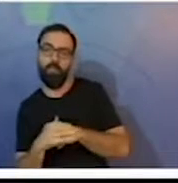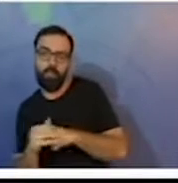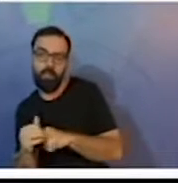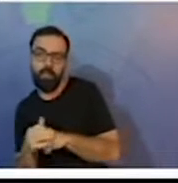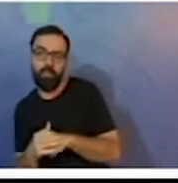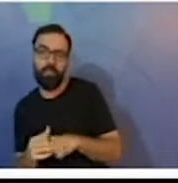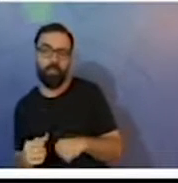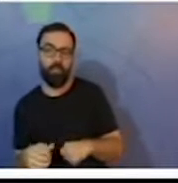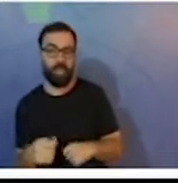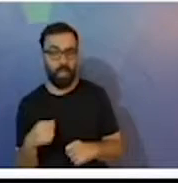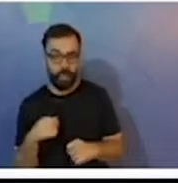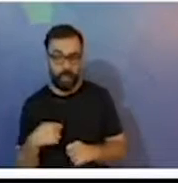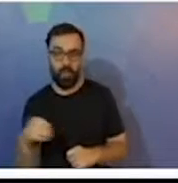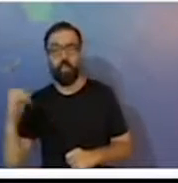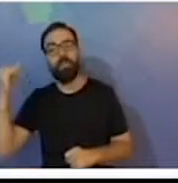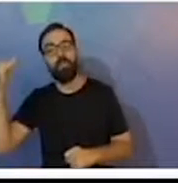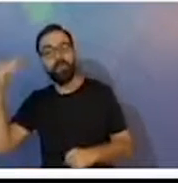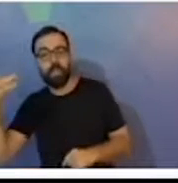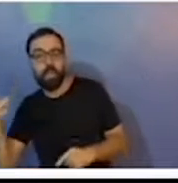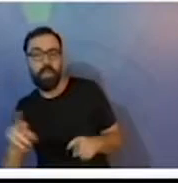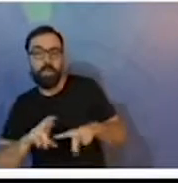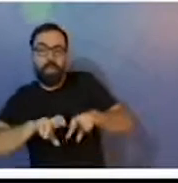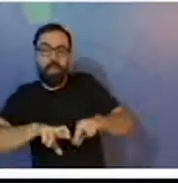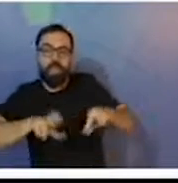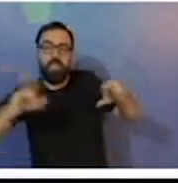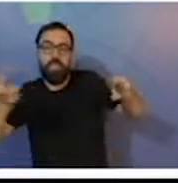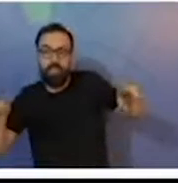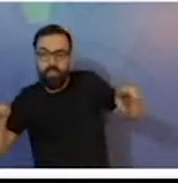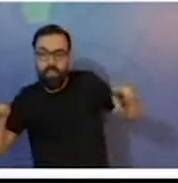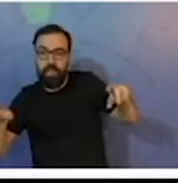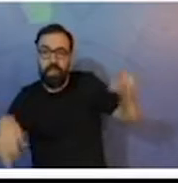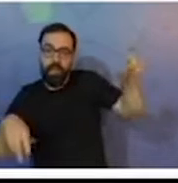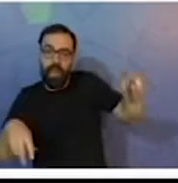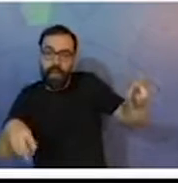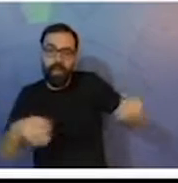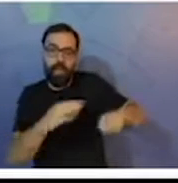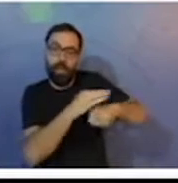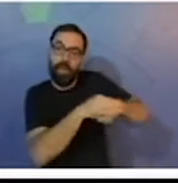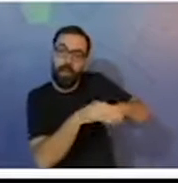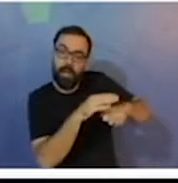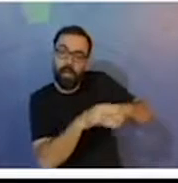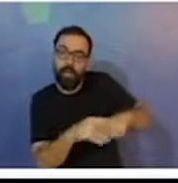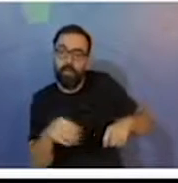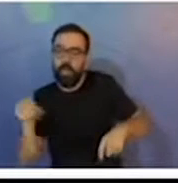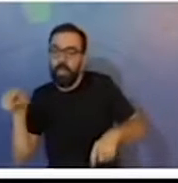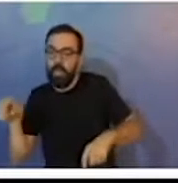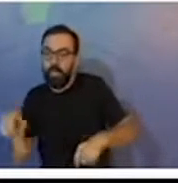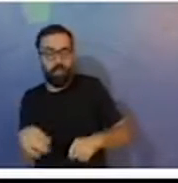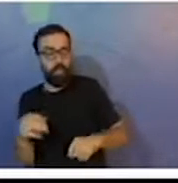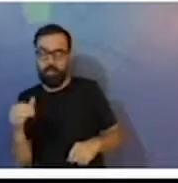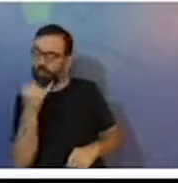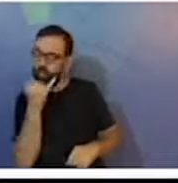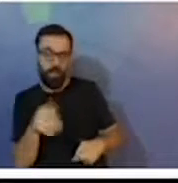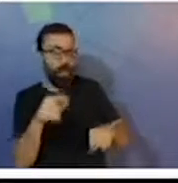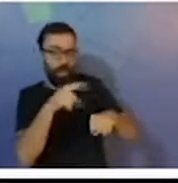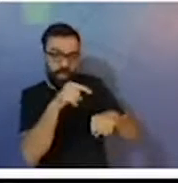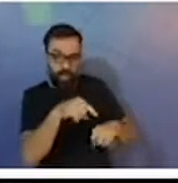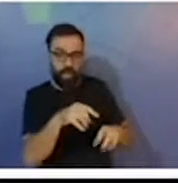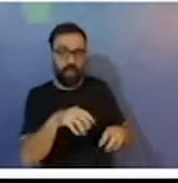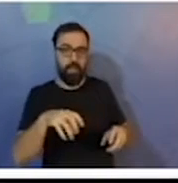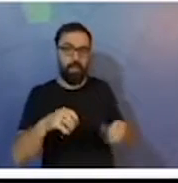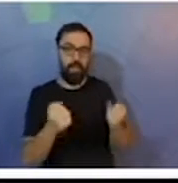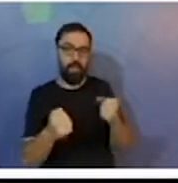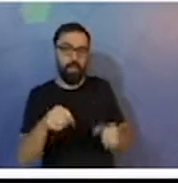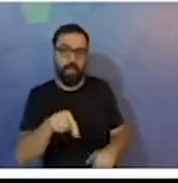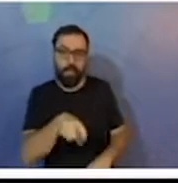Sr no começo de palavras e depois de consoantes usa-se dois R entre vogais certamente